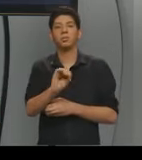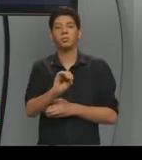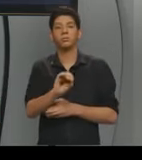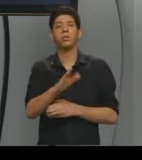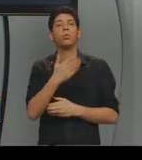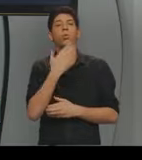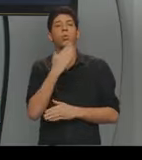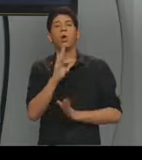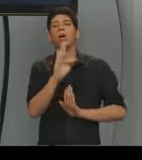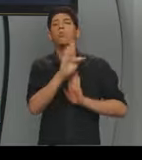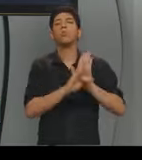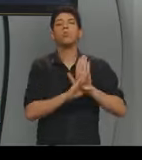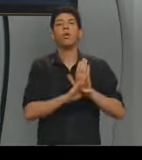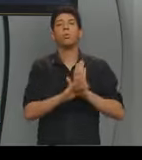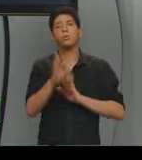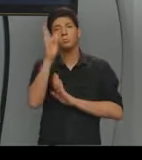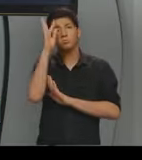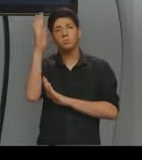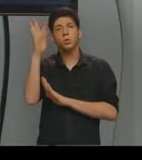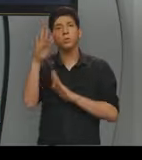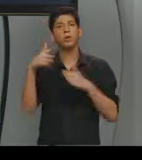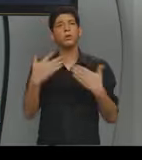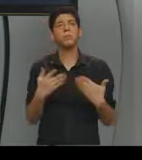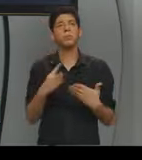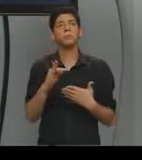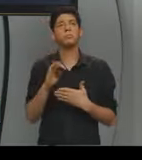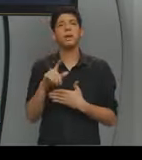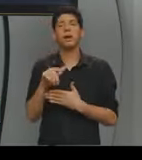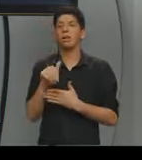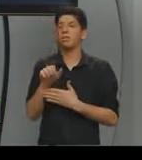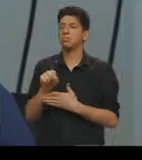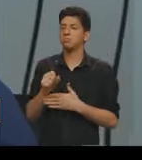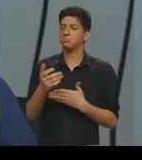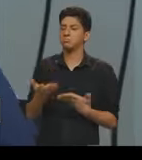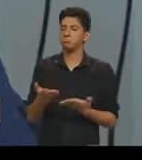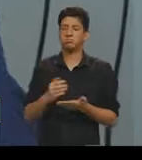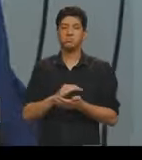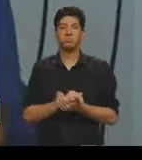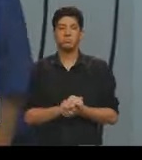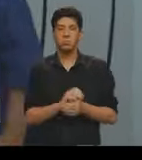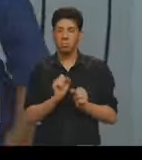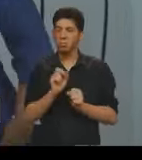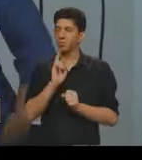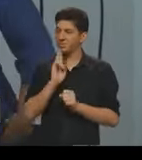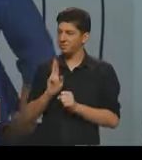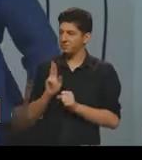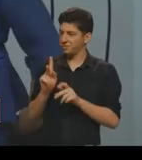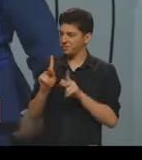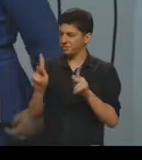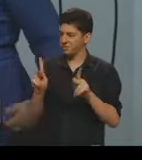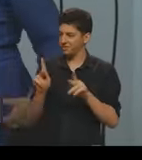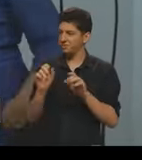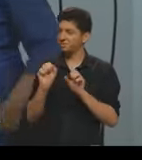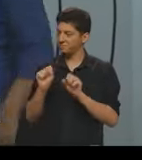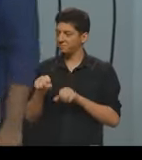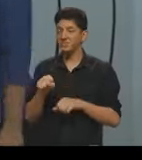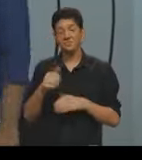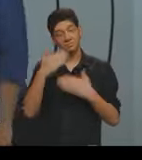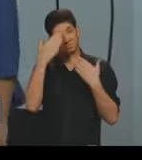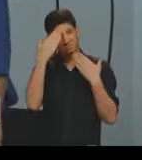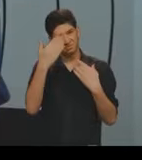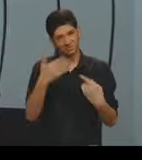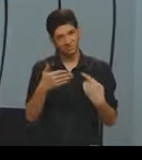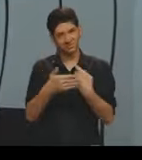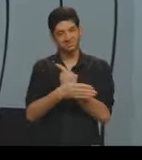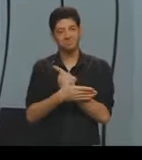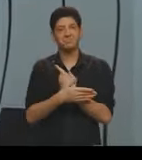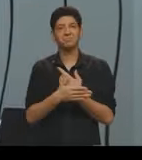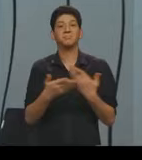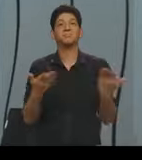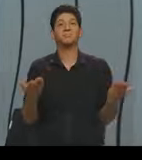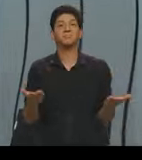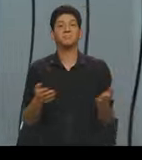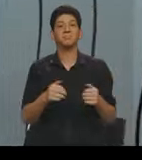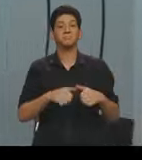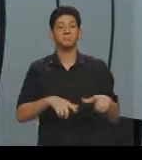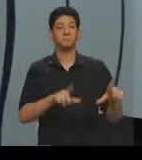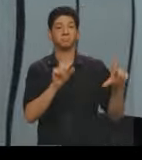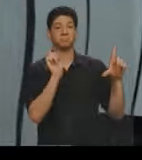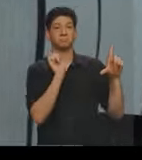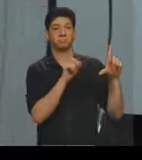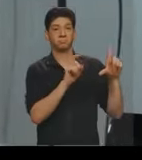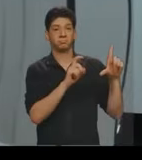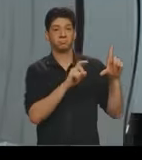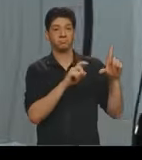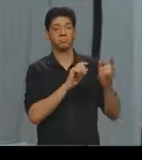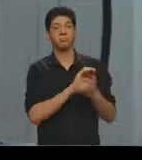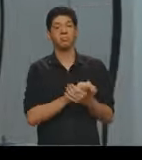do teorema de Tales? Você pode responder para a gente, professora? Sim, muito obrigada pela pergunta, O teorema de